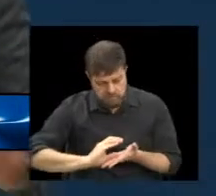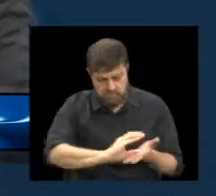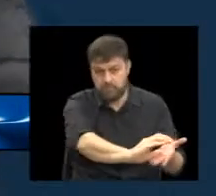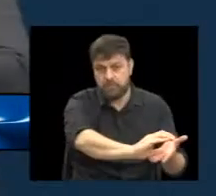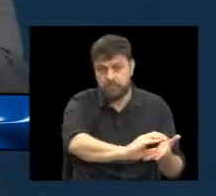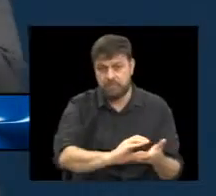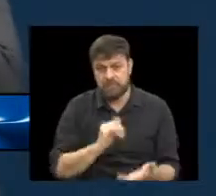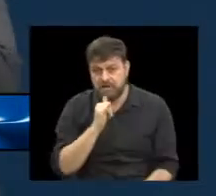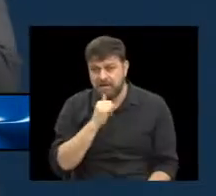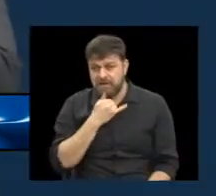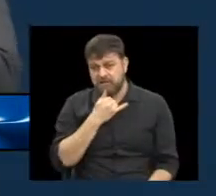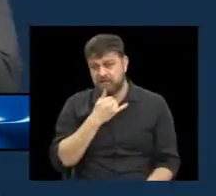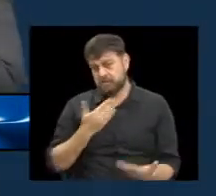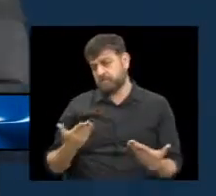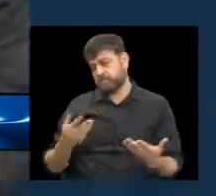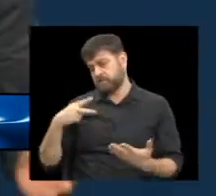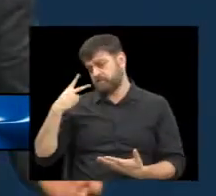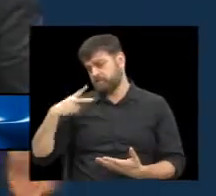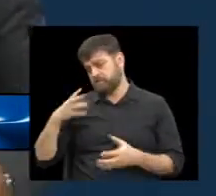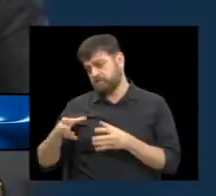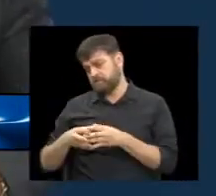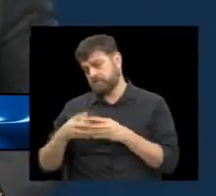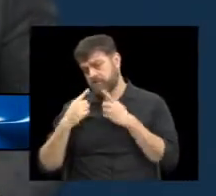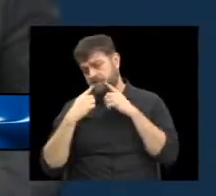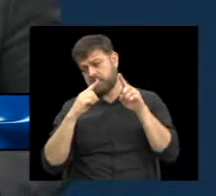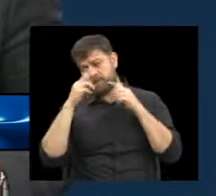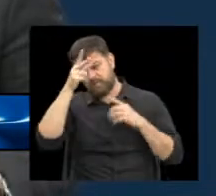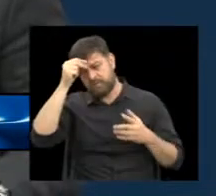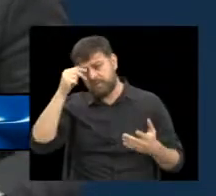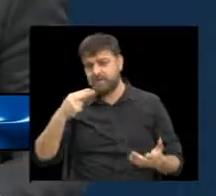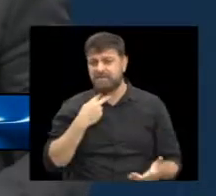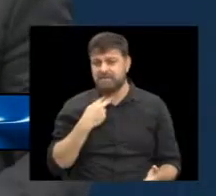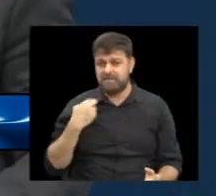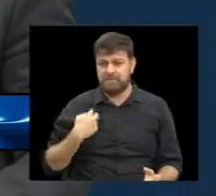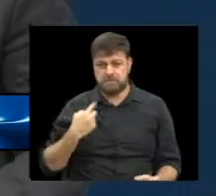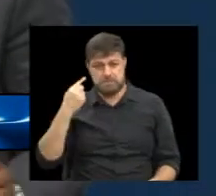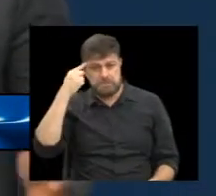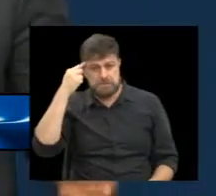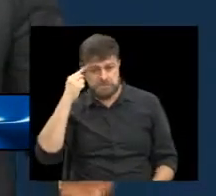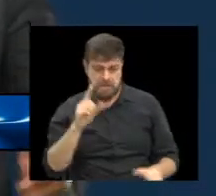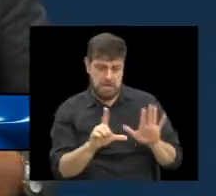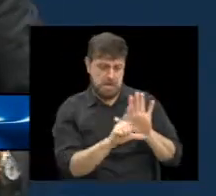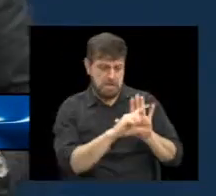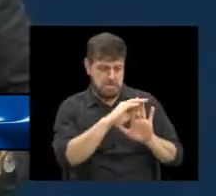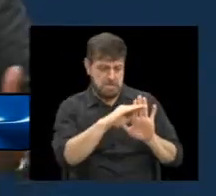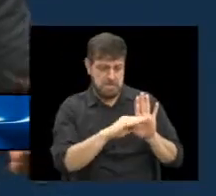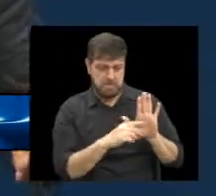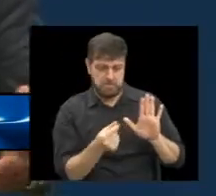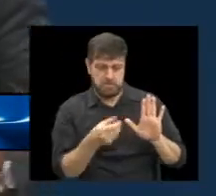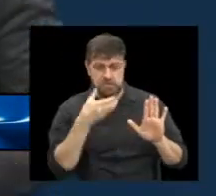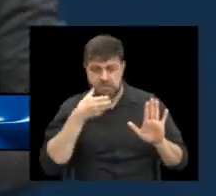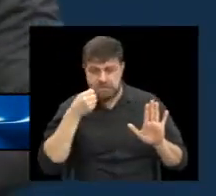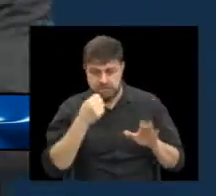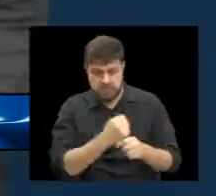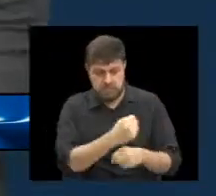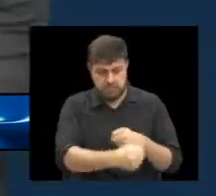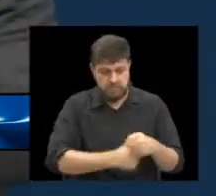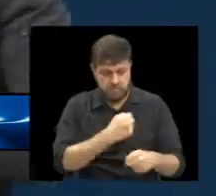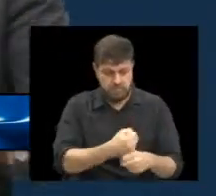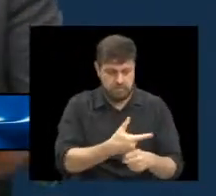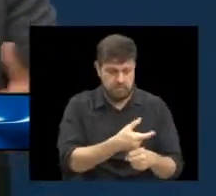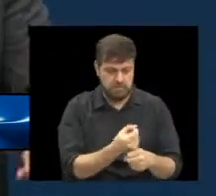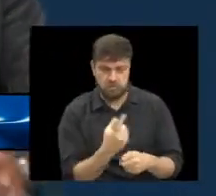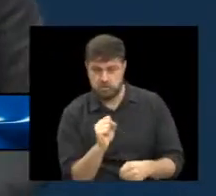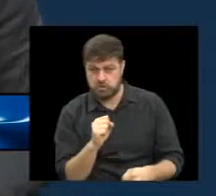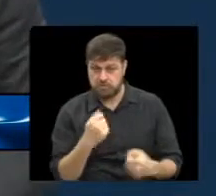Infelizmente, vereadora Mariana, vereadora de oposição, não dá para tratar o orçamento aqui como se fosse uma questão que a gente tem que dar aumento,